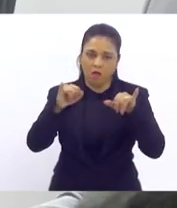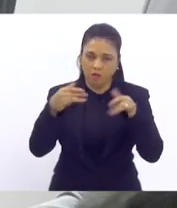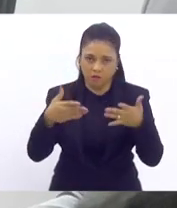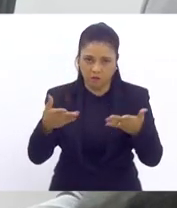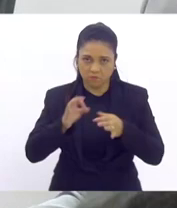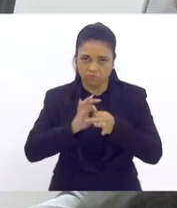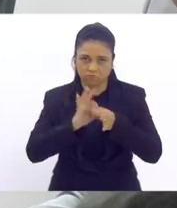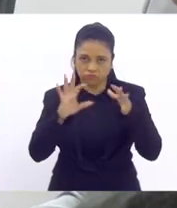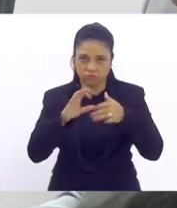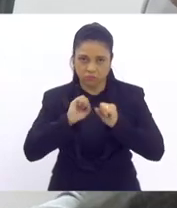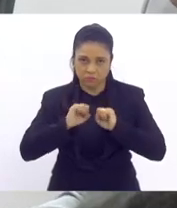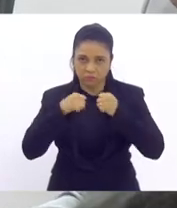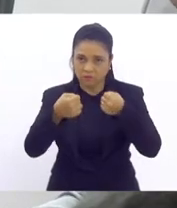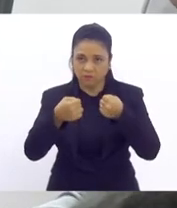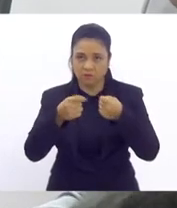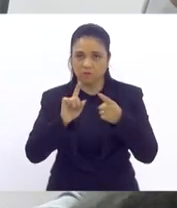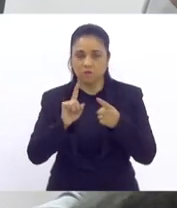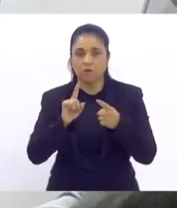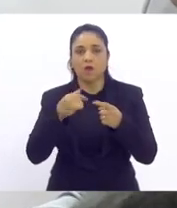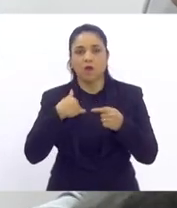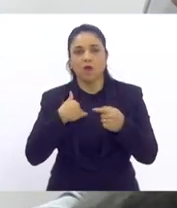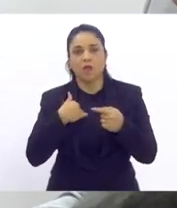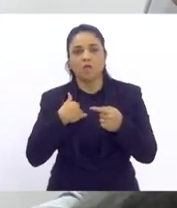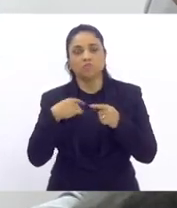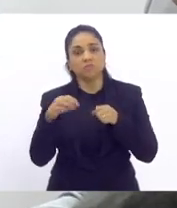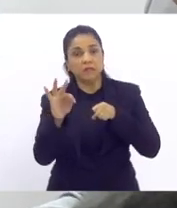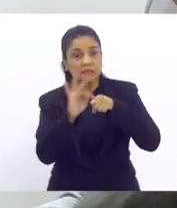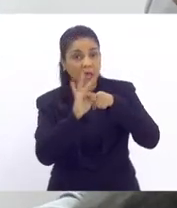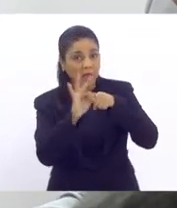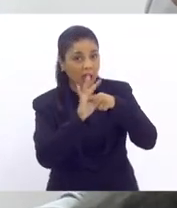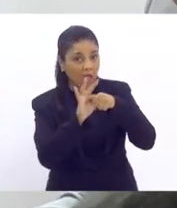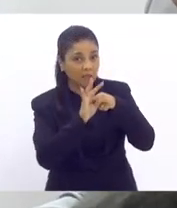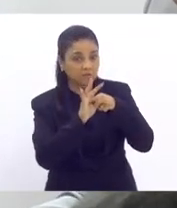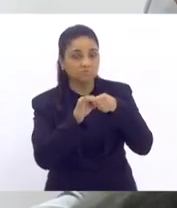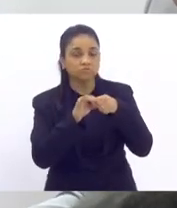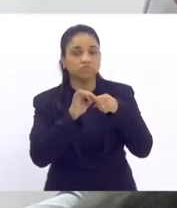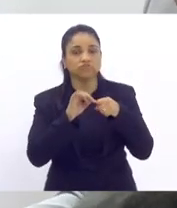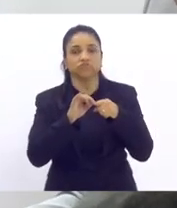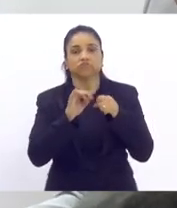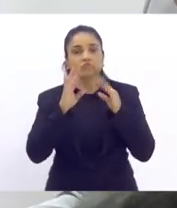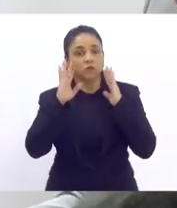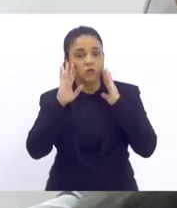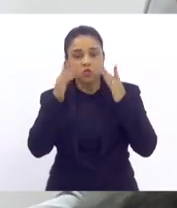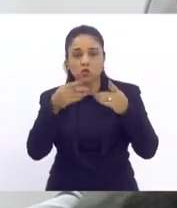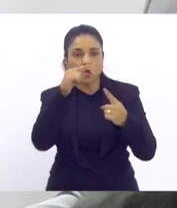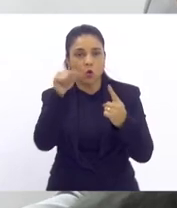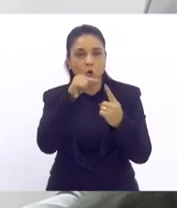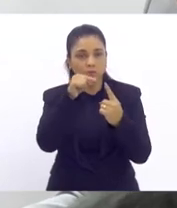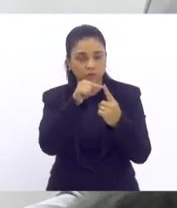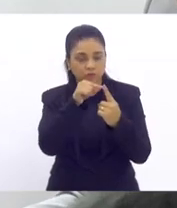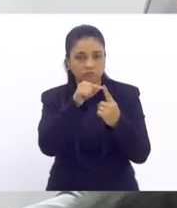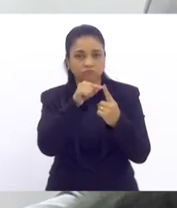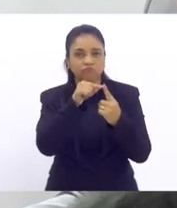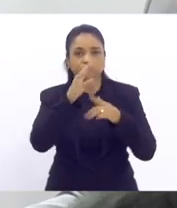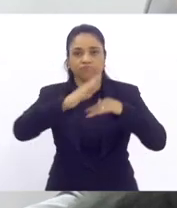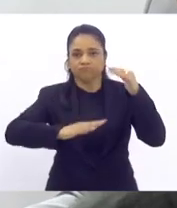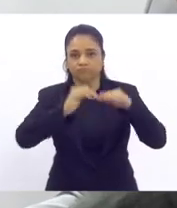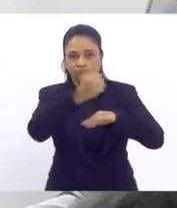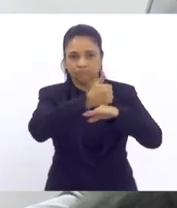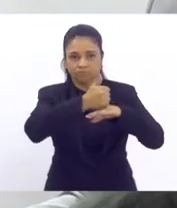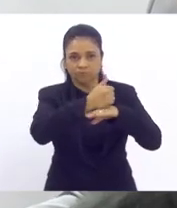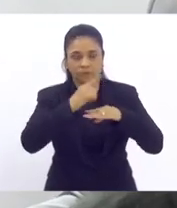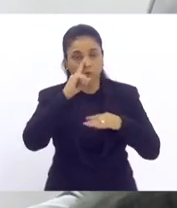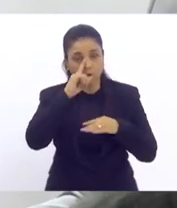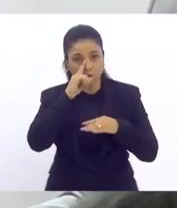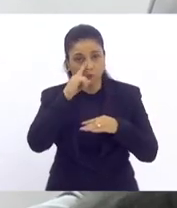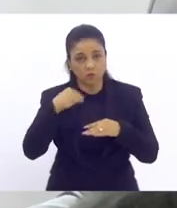aqui eu tô simplesmente me atenda a questão técnica que pretendeu única exclusivamente declarar como atividade perigosa cena advogado